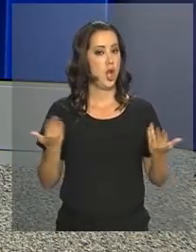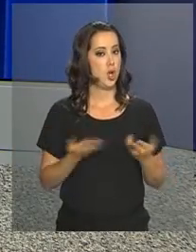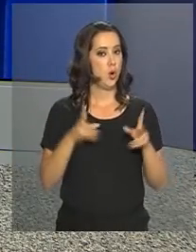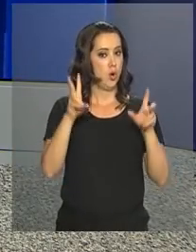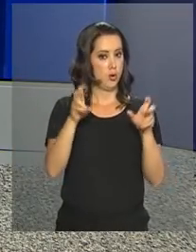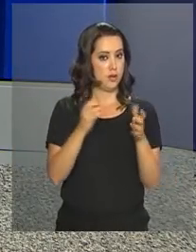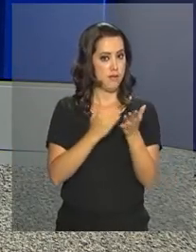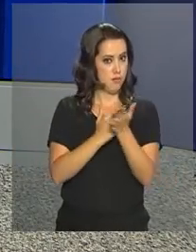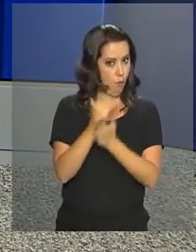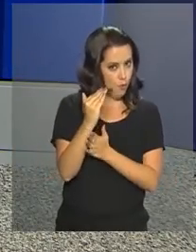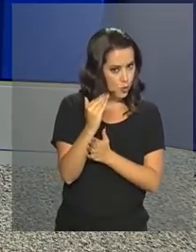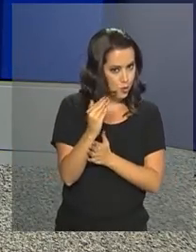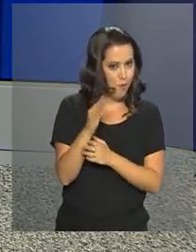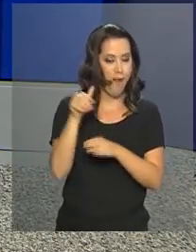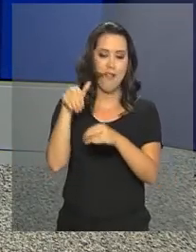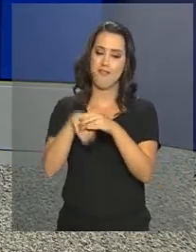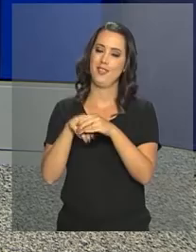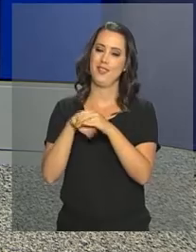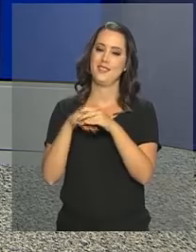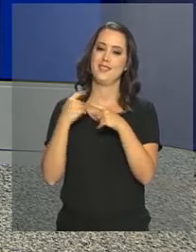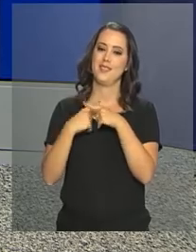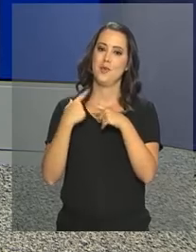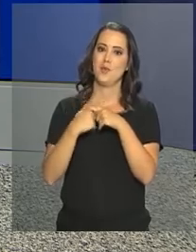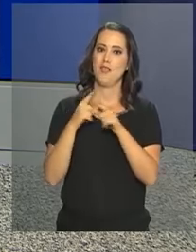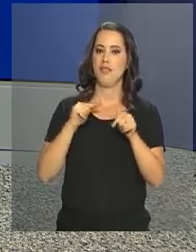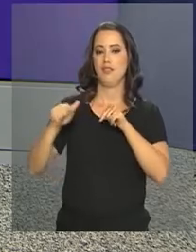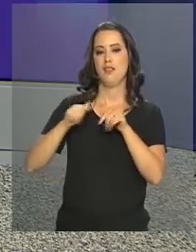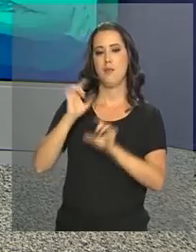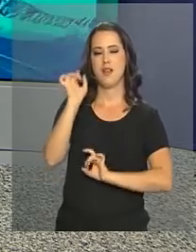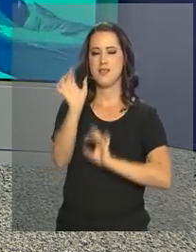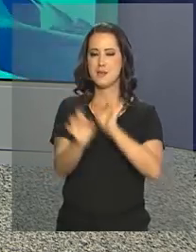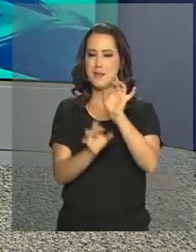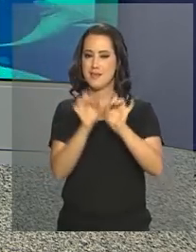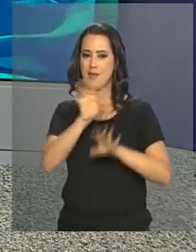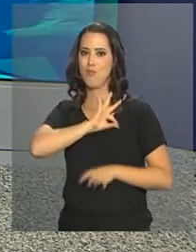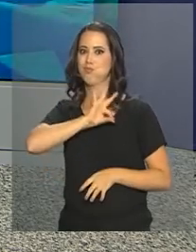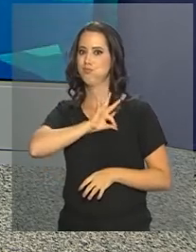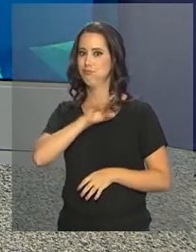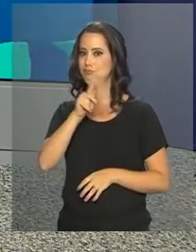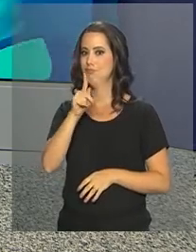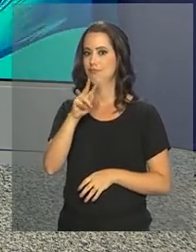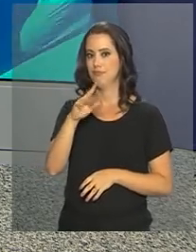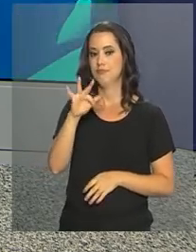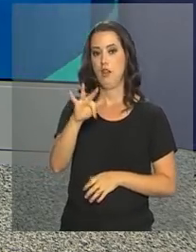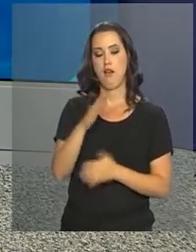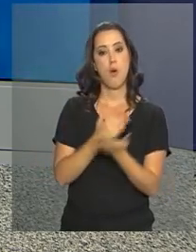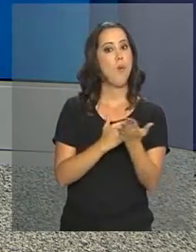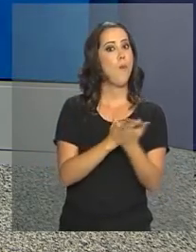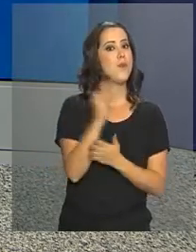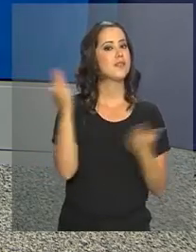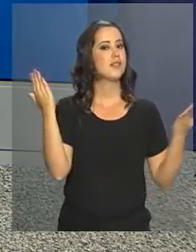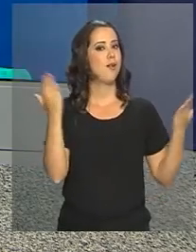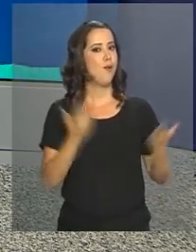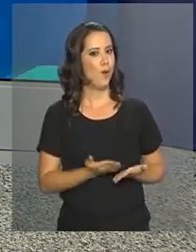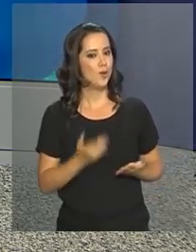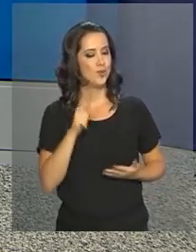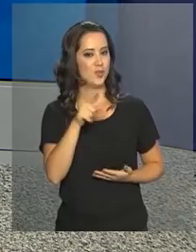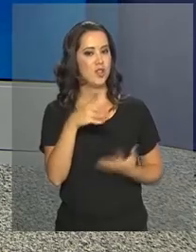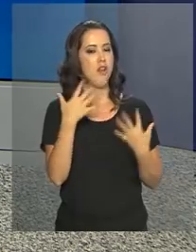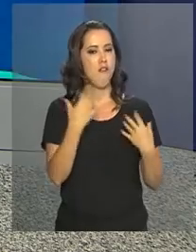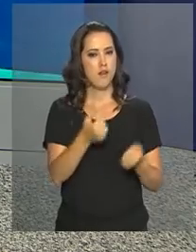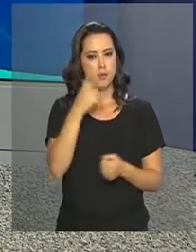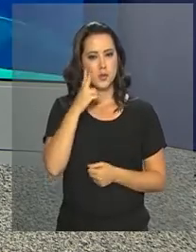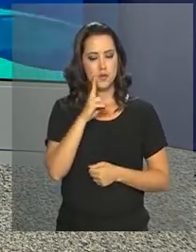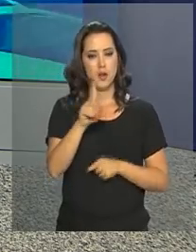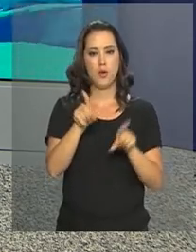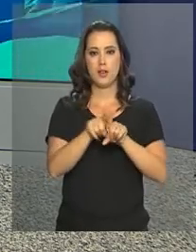assunto ainda são as eleições, porque tem operação especial da Polícia Rodoviária Federal que começa hoje. E é sobre esse assunto que vamos falar